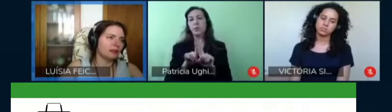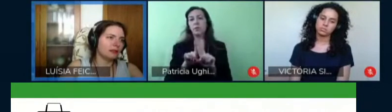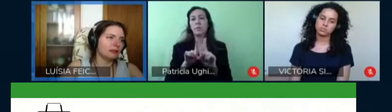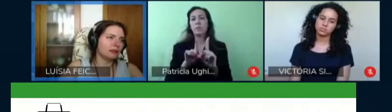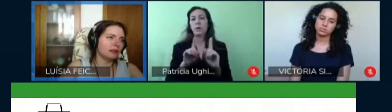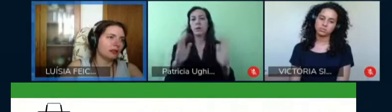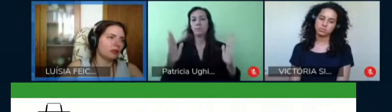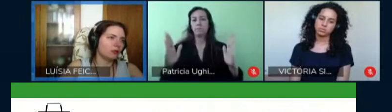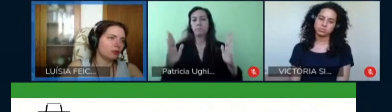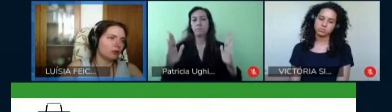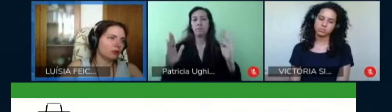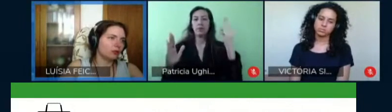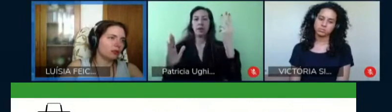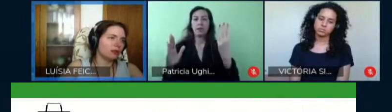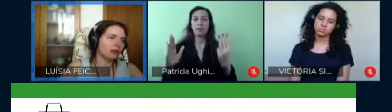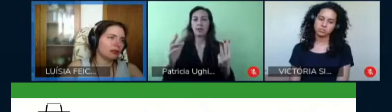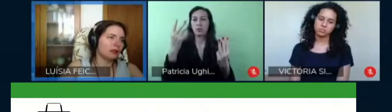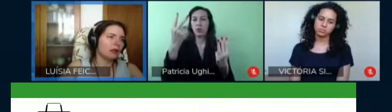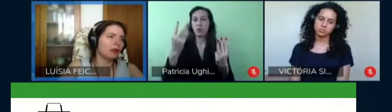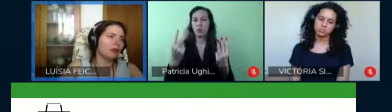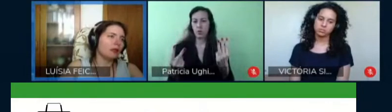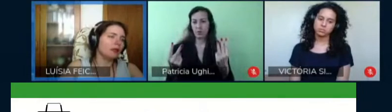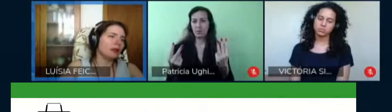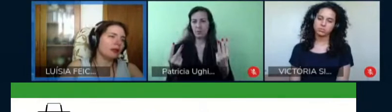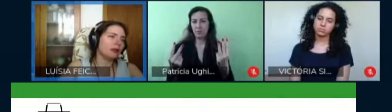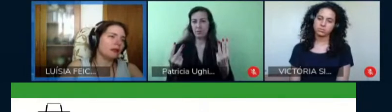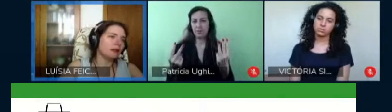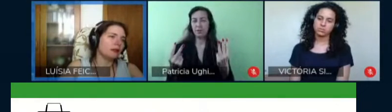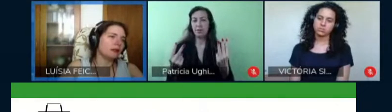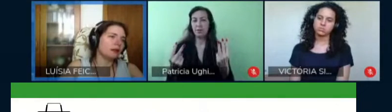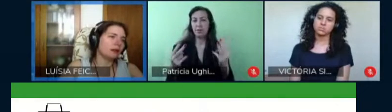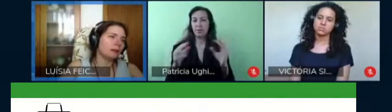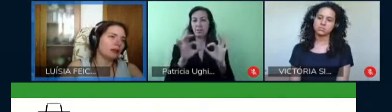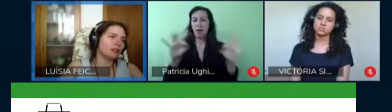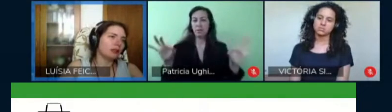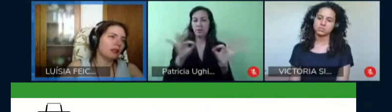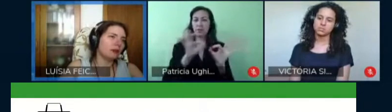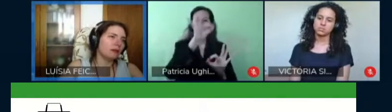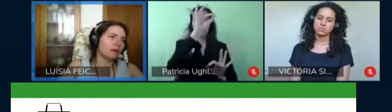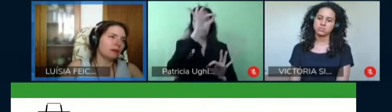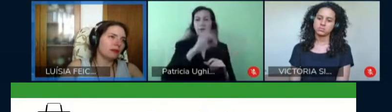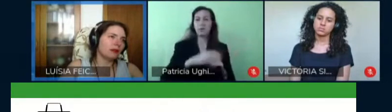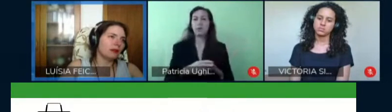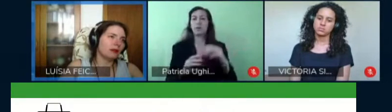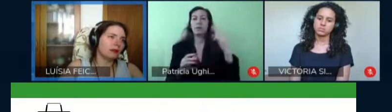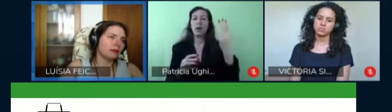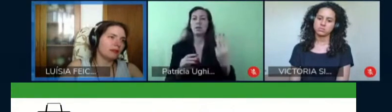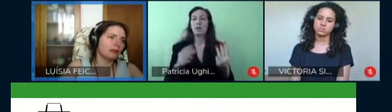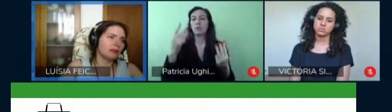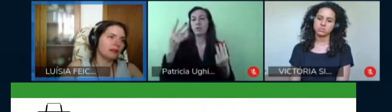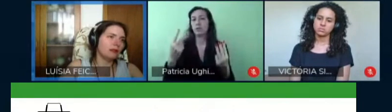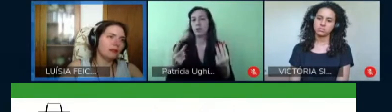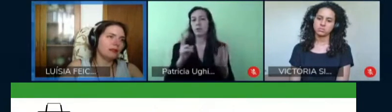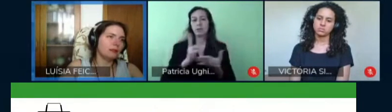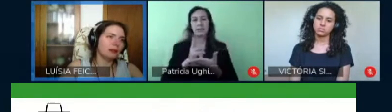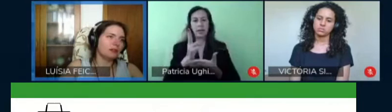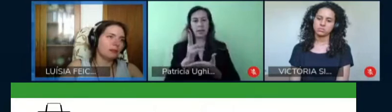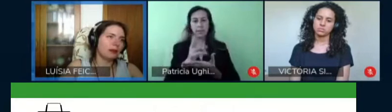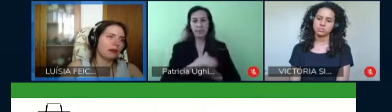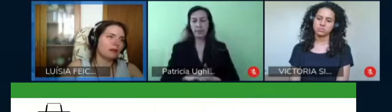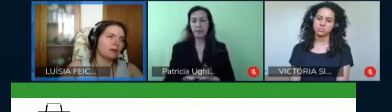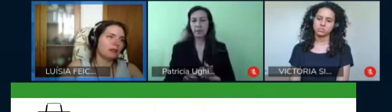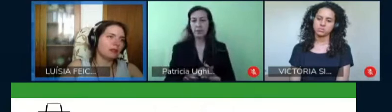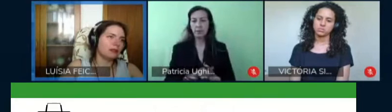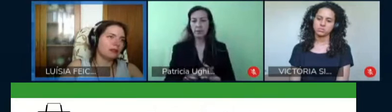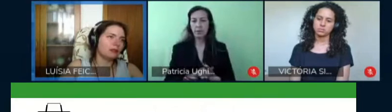diz que é 3, 3, 2, 2, né? E daí a página ímpar vai ser assim, mas a